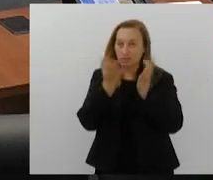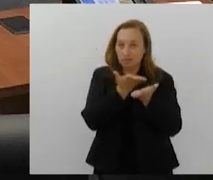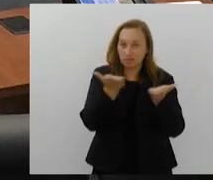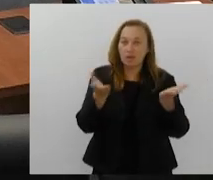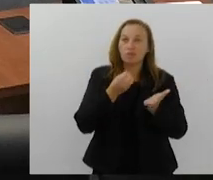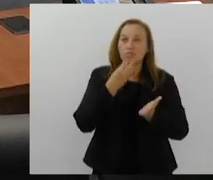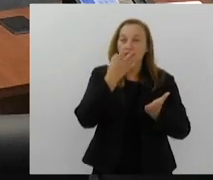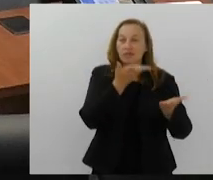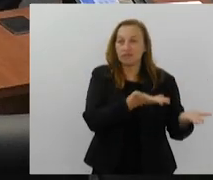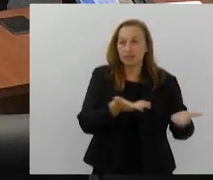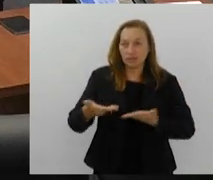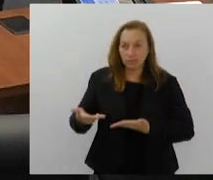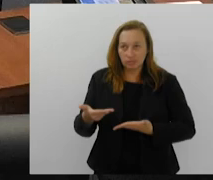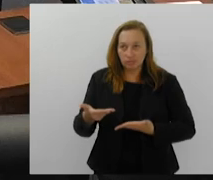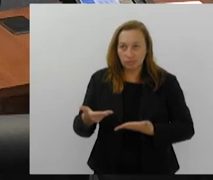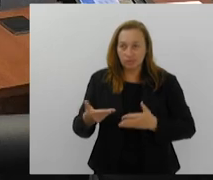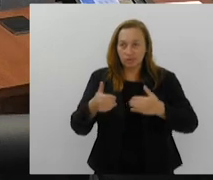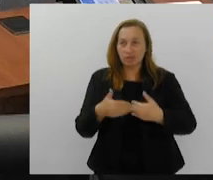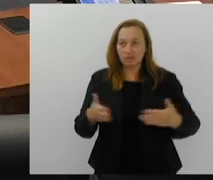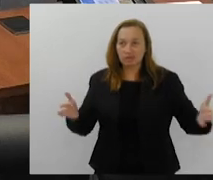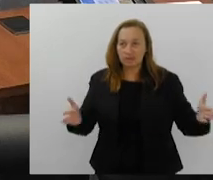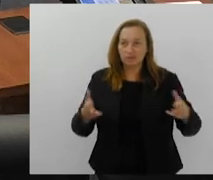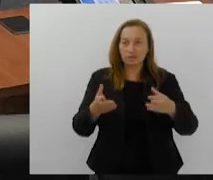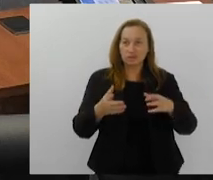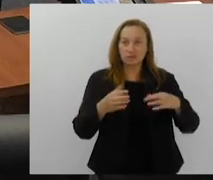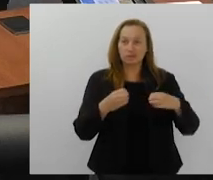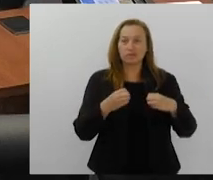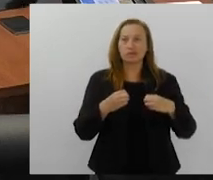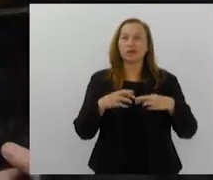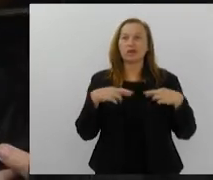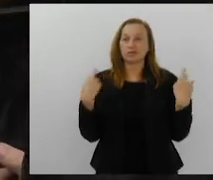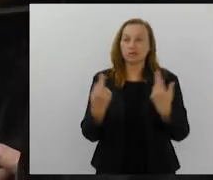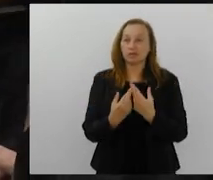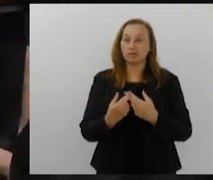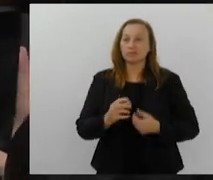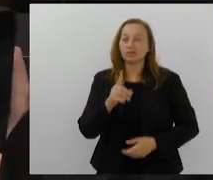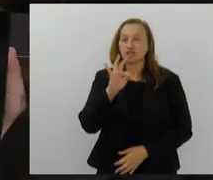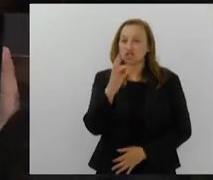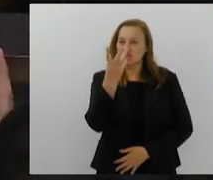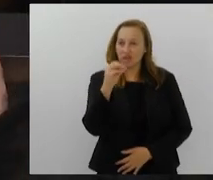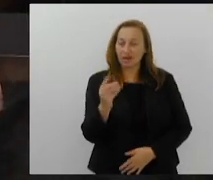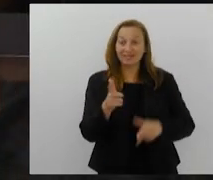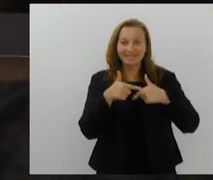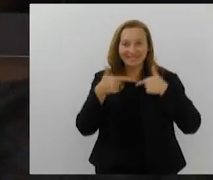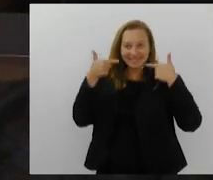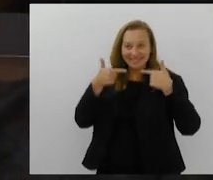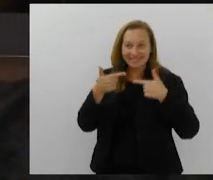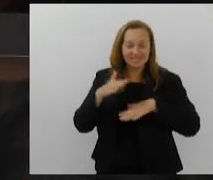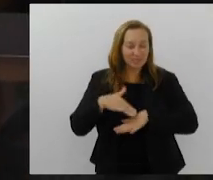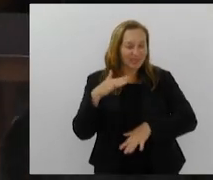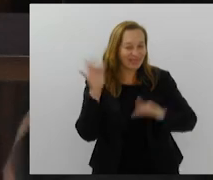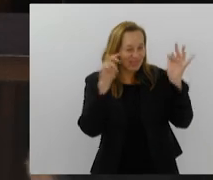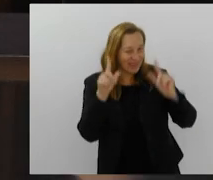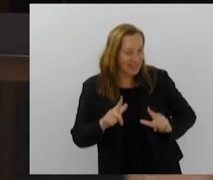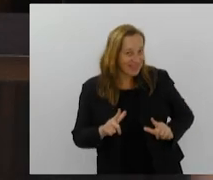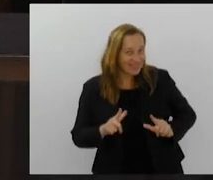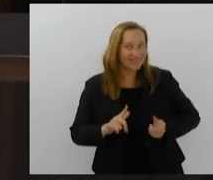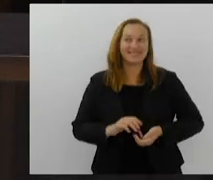Sejam todos bem-vindos, está reaberta a sessão. Tiago Rangel está sorridente demais, está feliz.